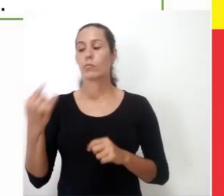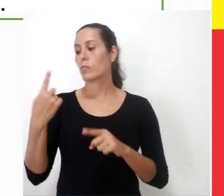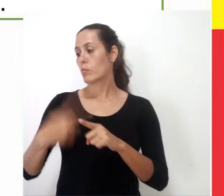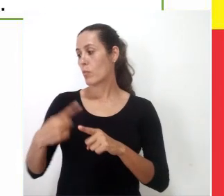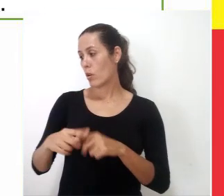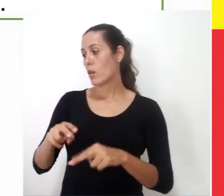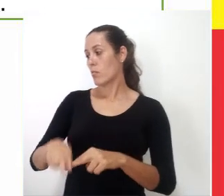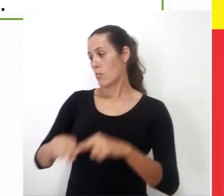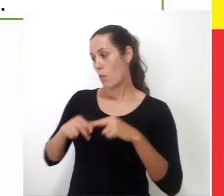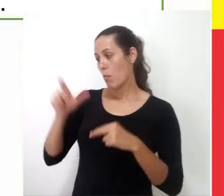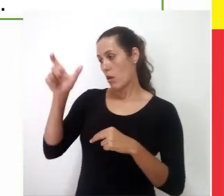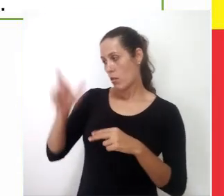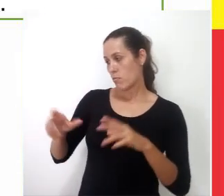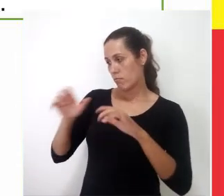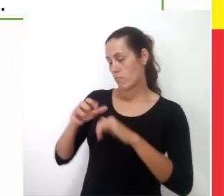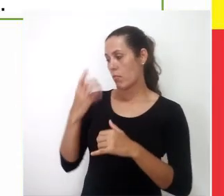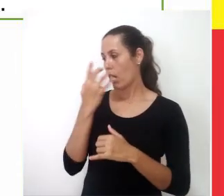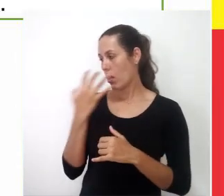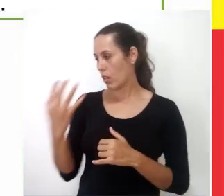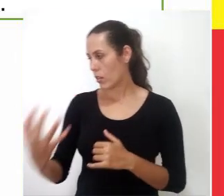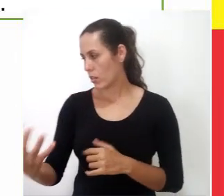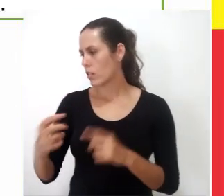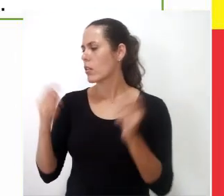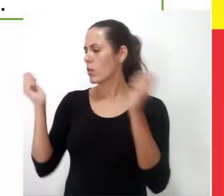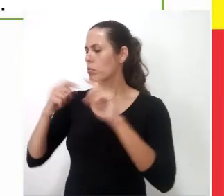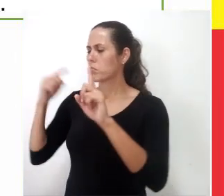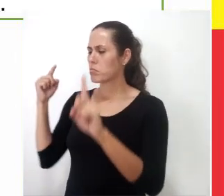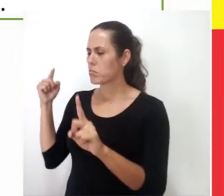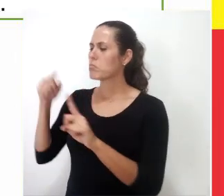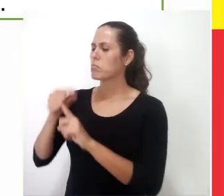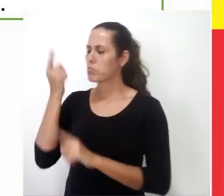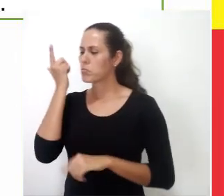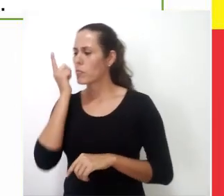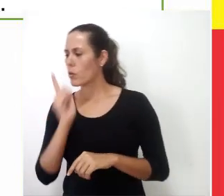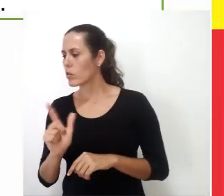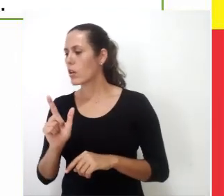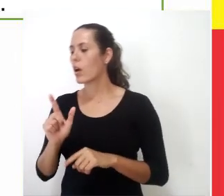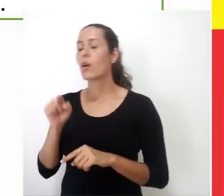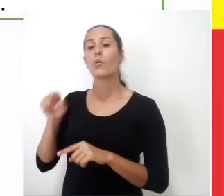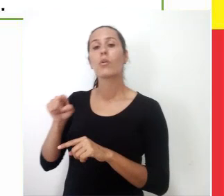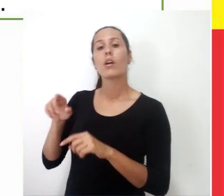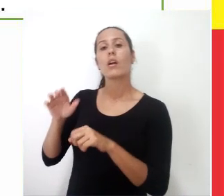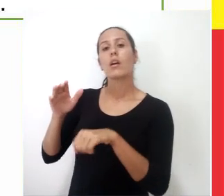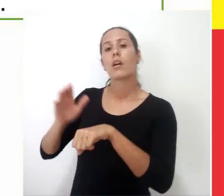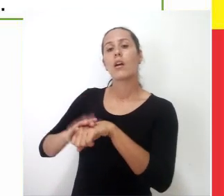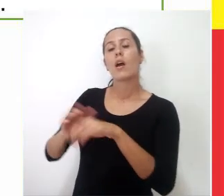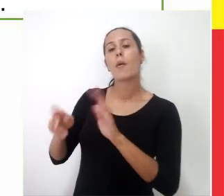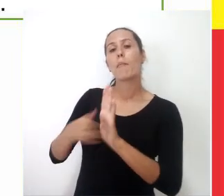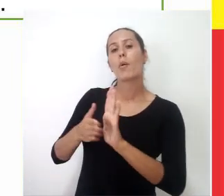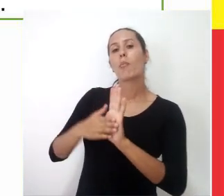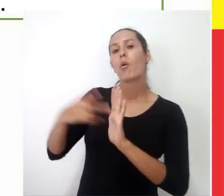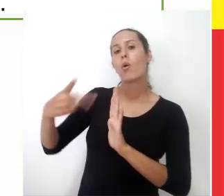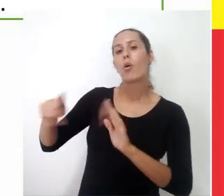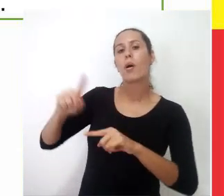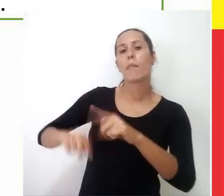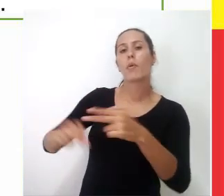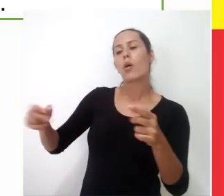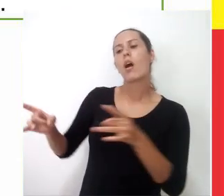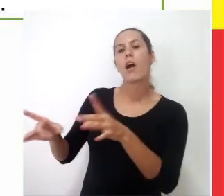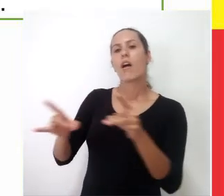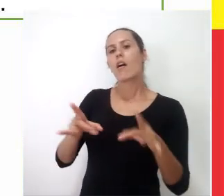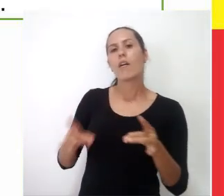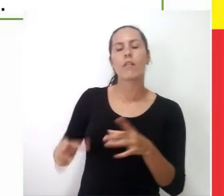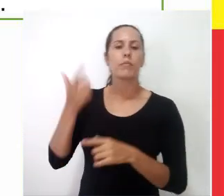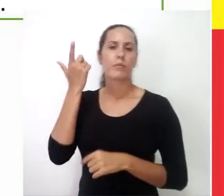pois através dela consegue-se atingir seu objetivo, que é vender suas propostas aos